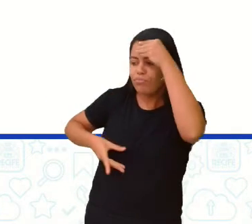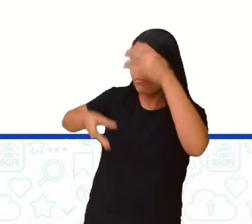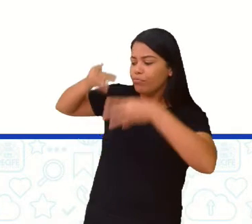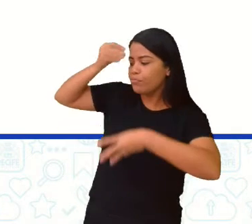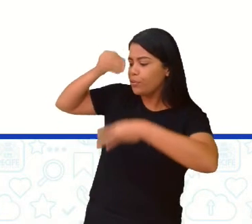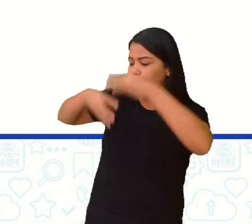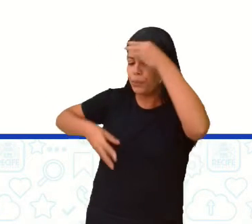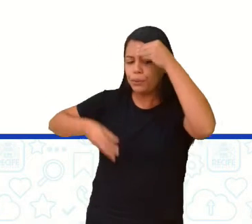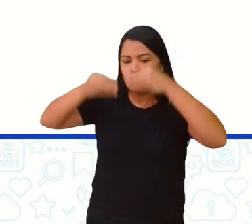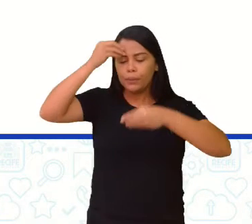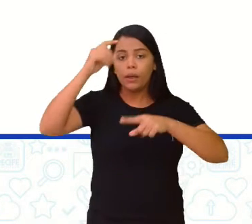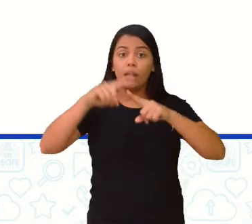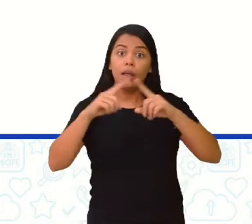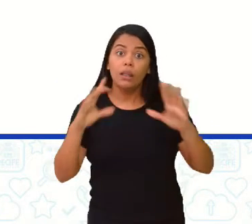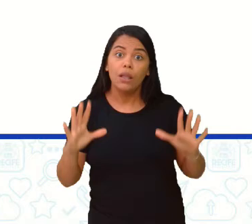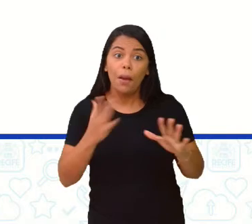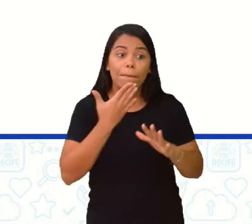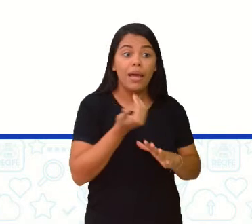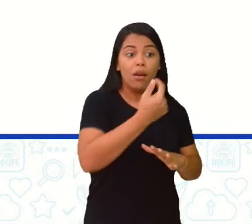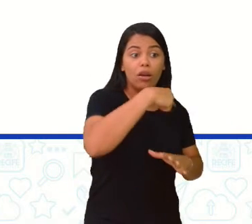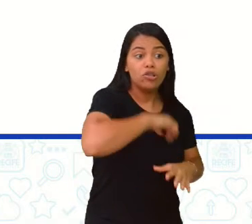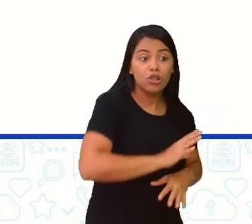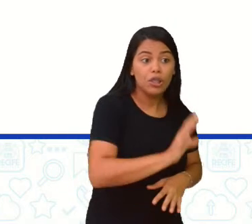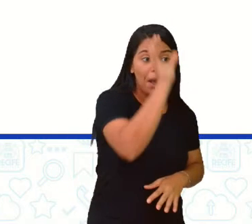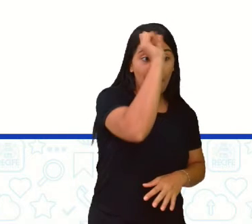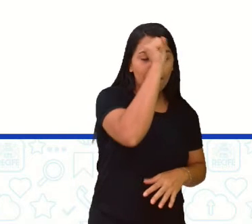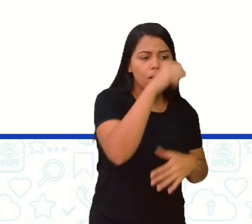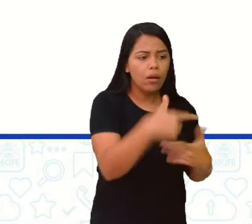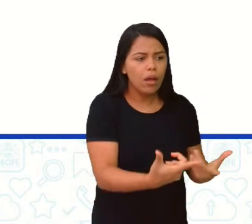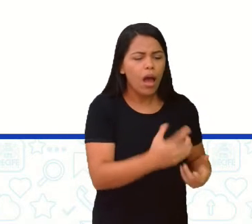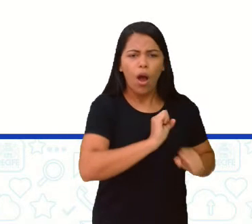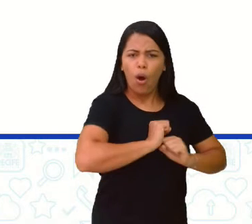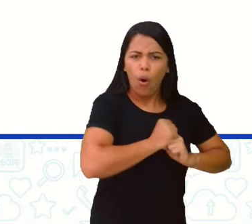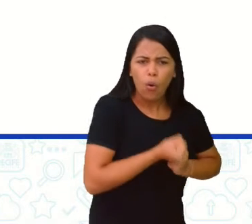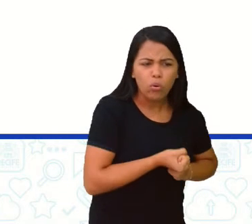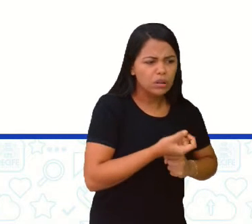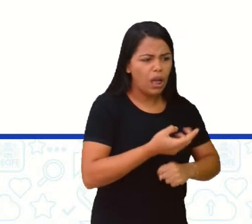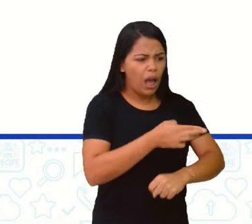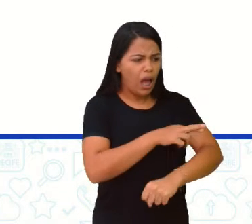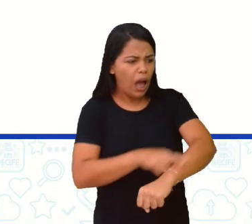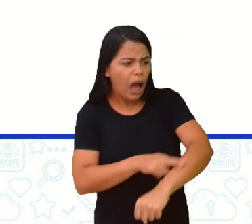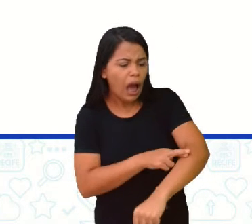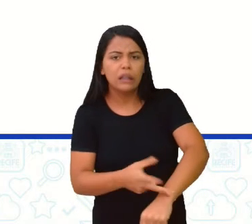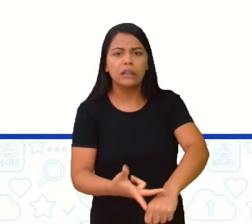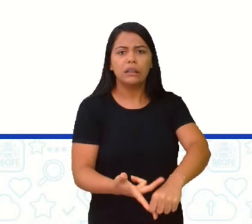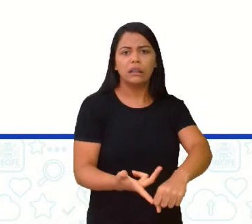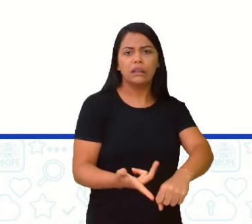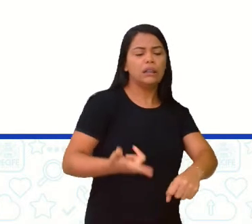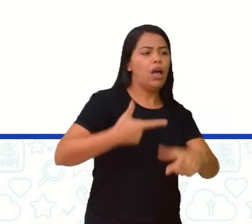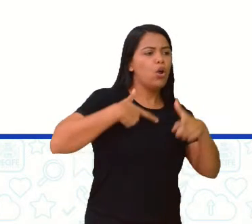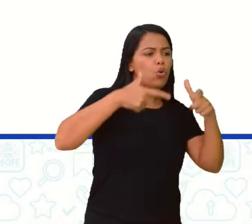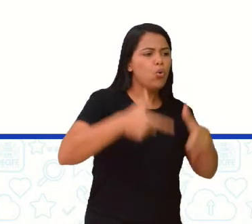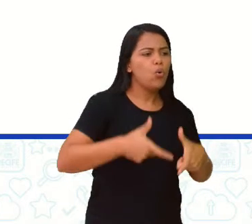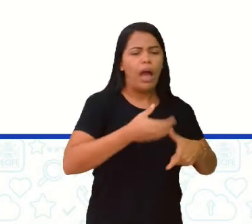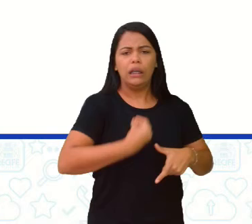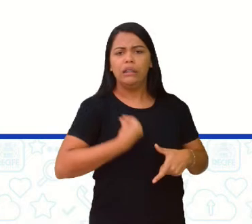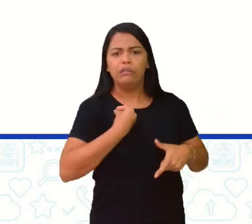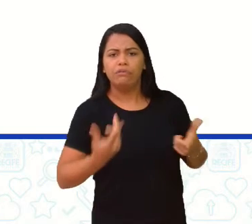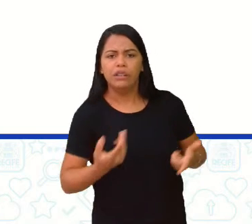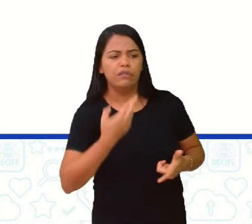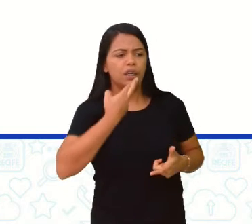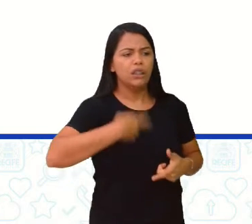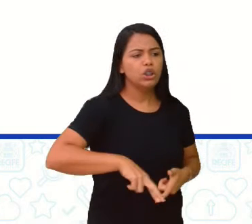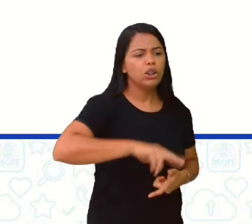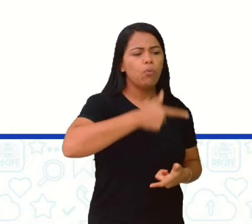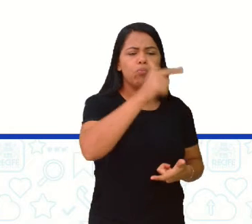gente aprender a odiar as pessoas por sua cor de pele, pela sua origem, pela sua religião ou por